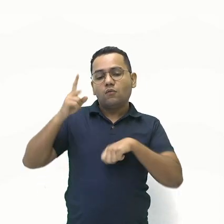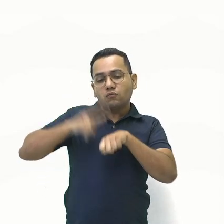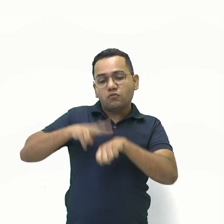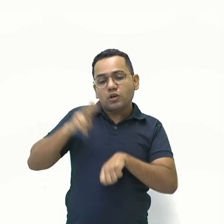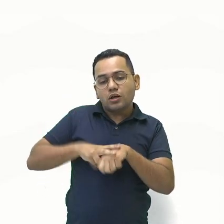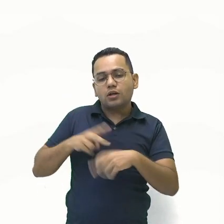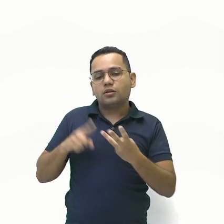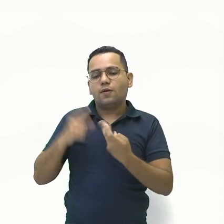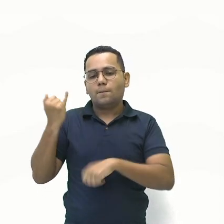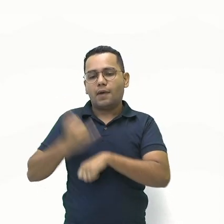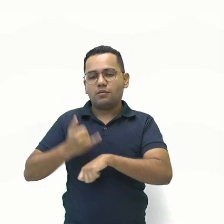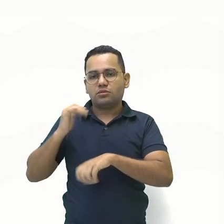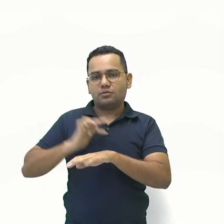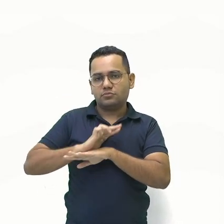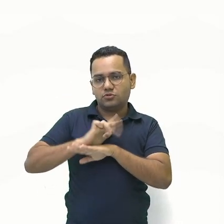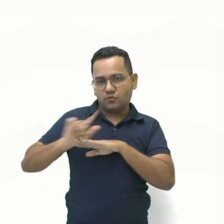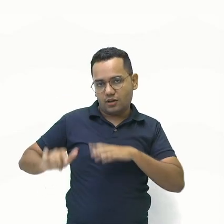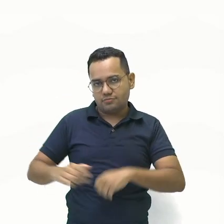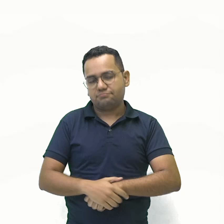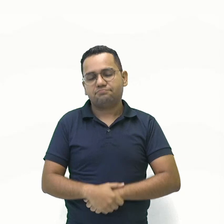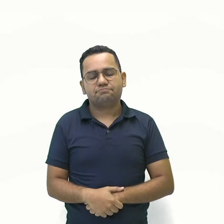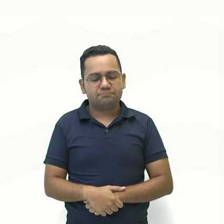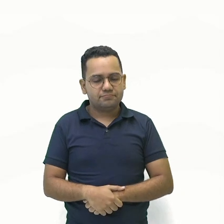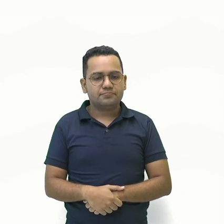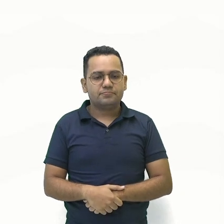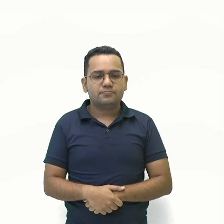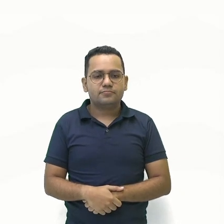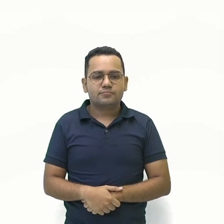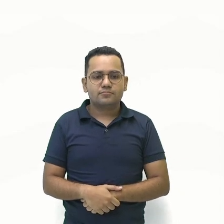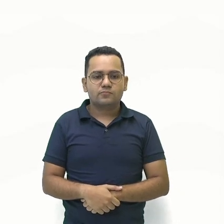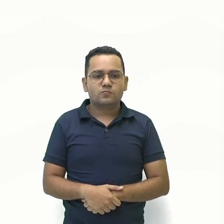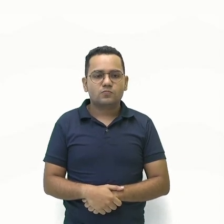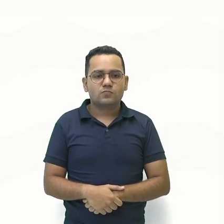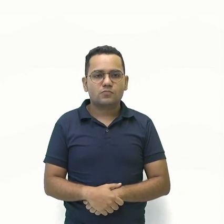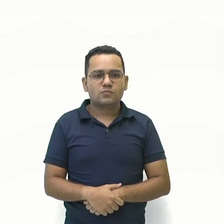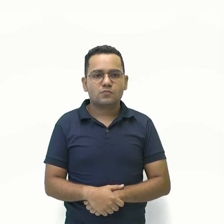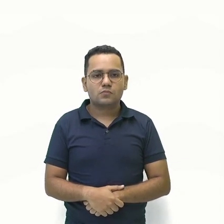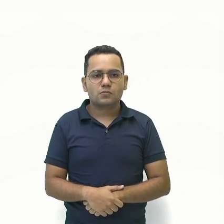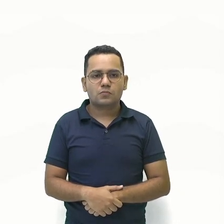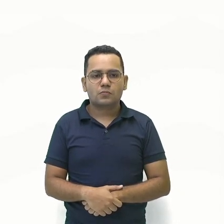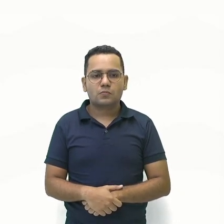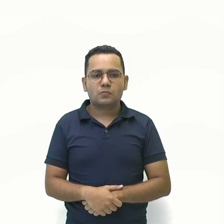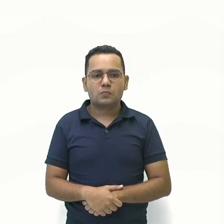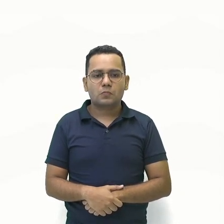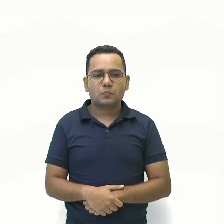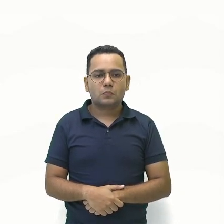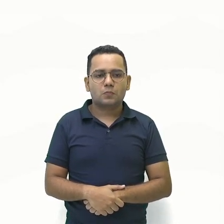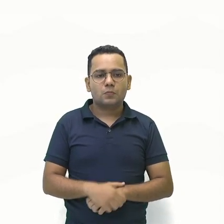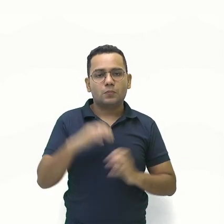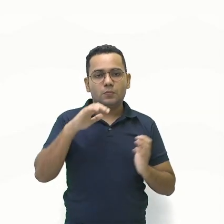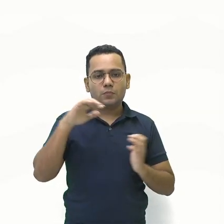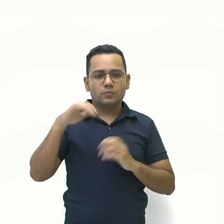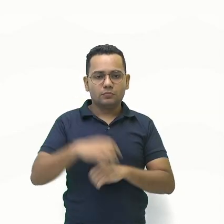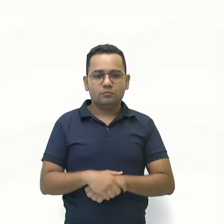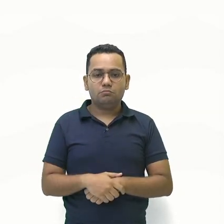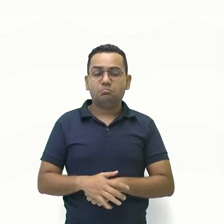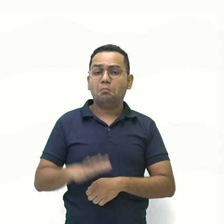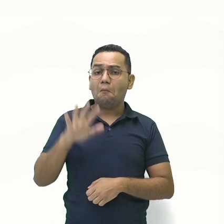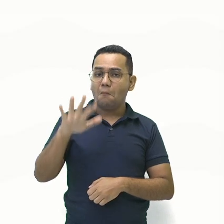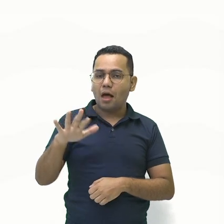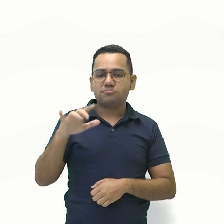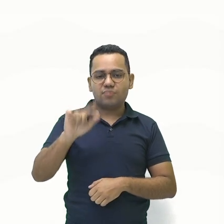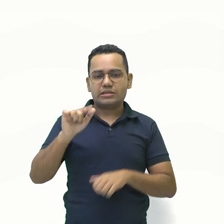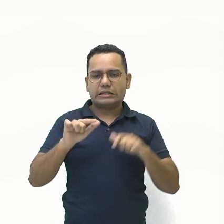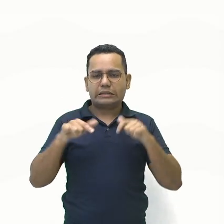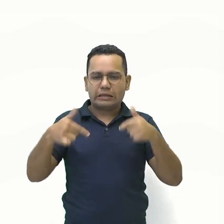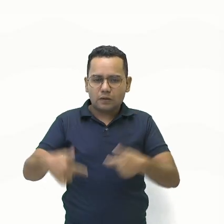vidro e metais, certo? Bem, destaco também para vocês que a gente tem aqui